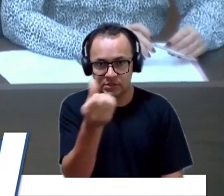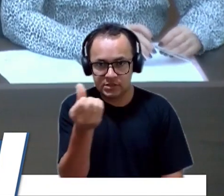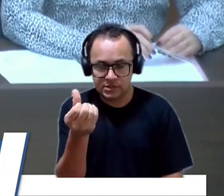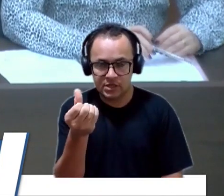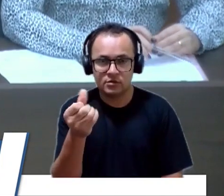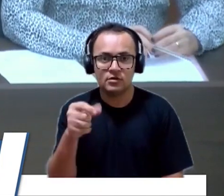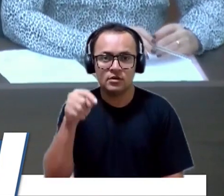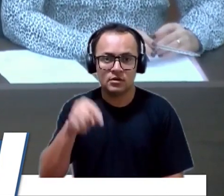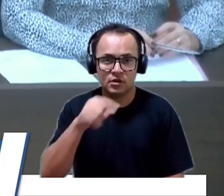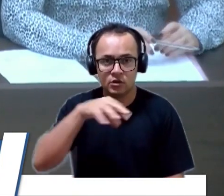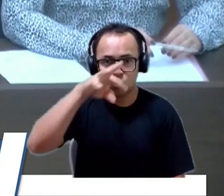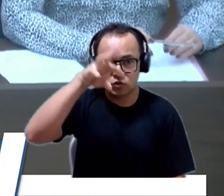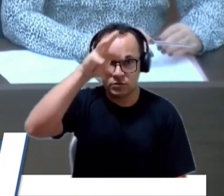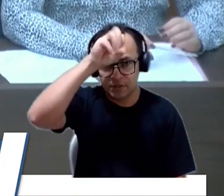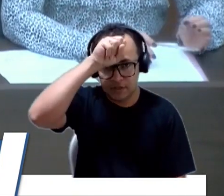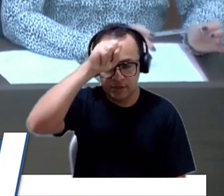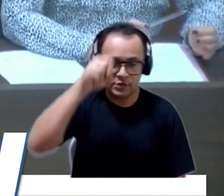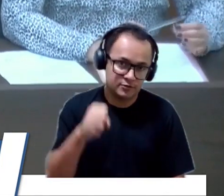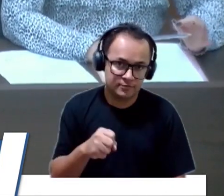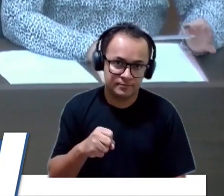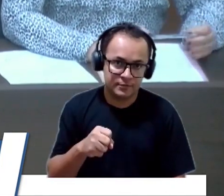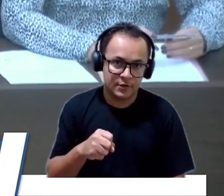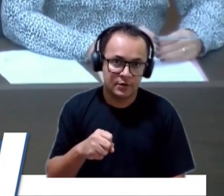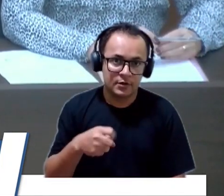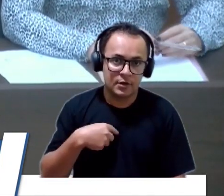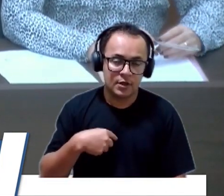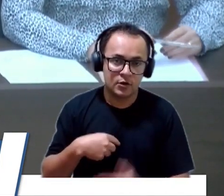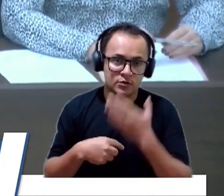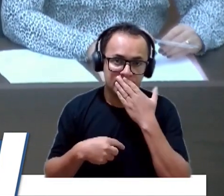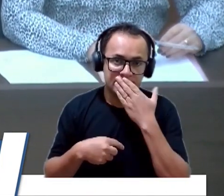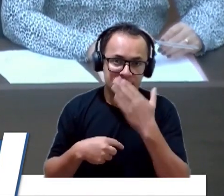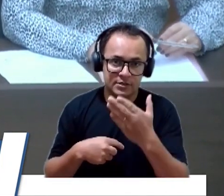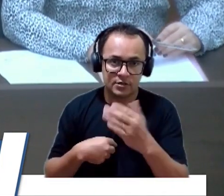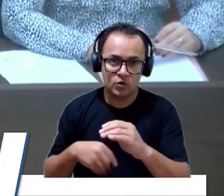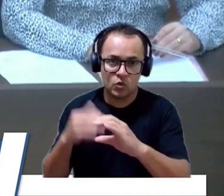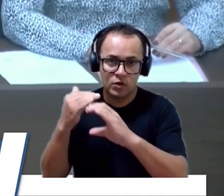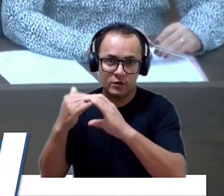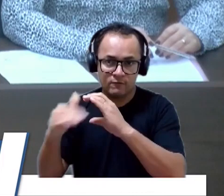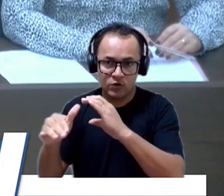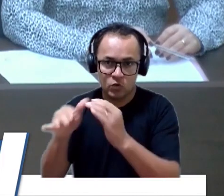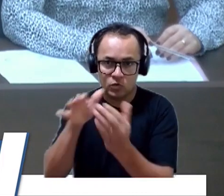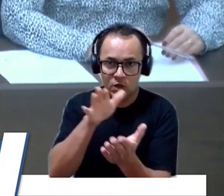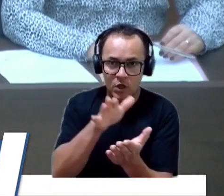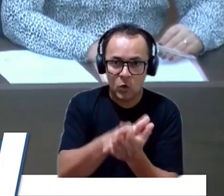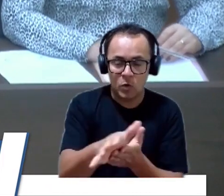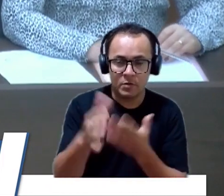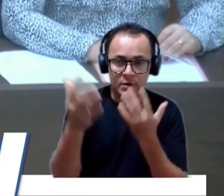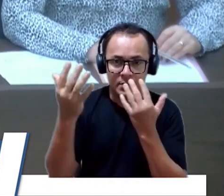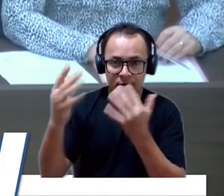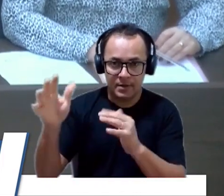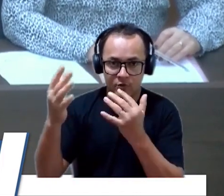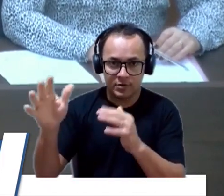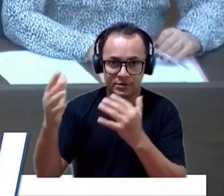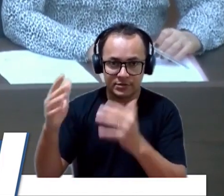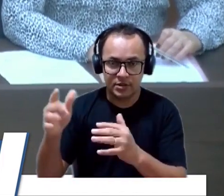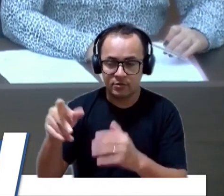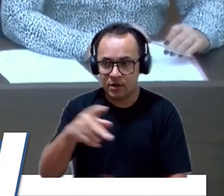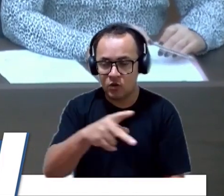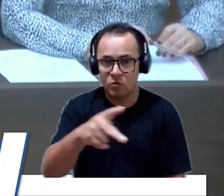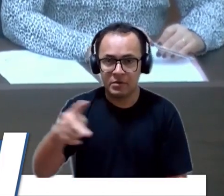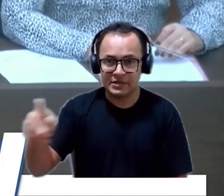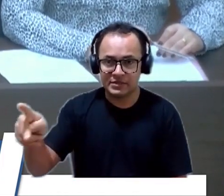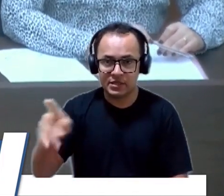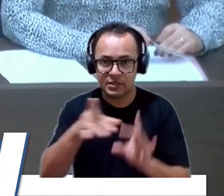doutrina espírita. Solicito e o envio de cópia desta moção de aplausos ao presidente da União